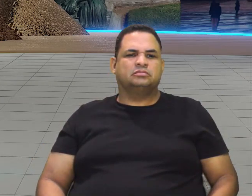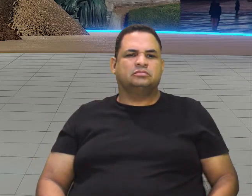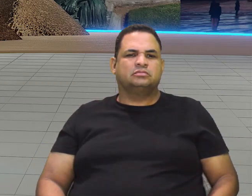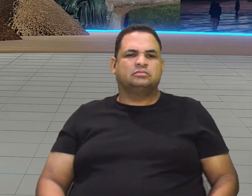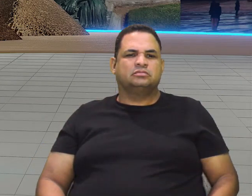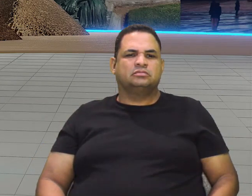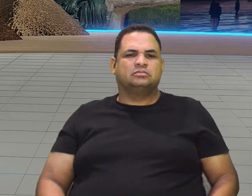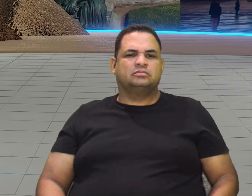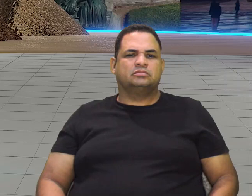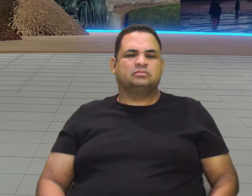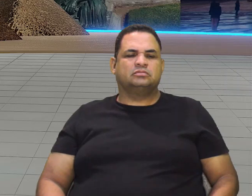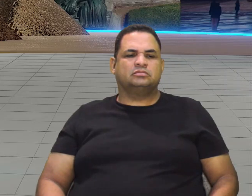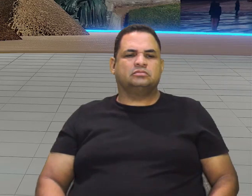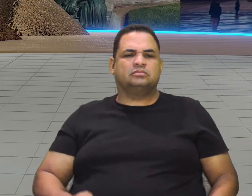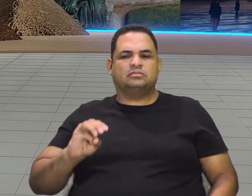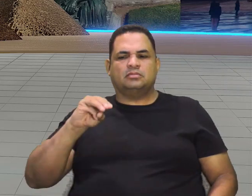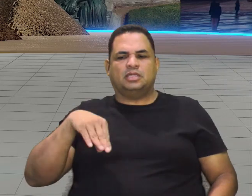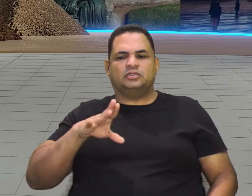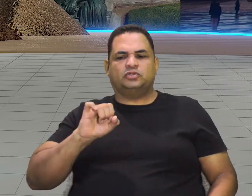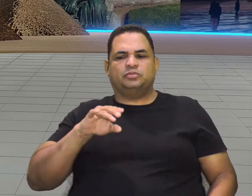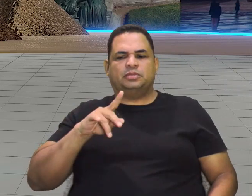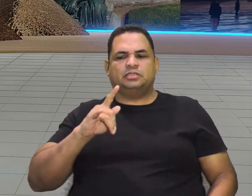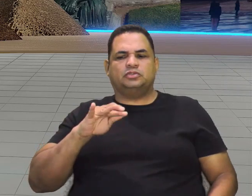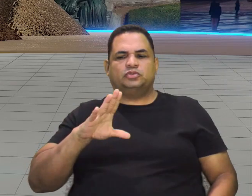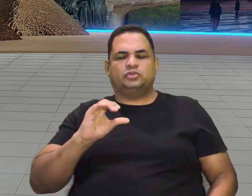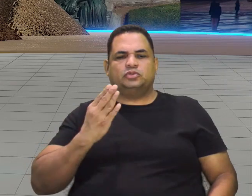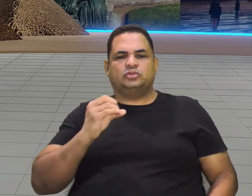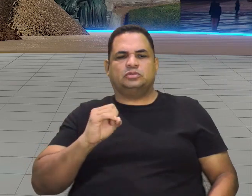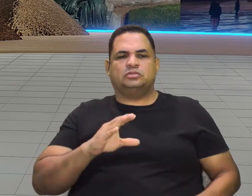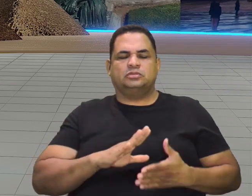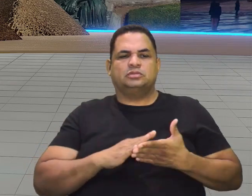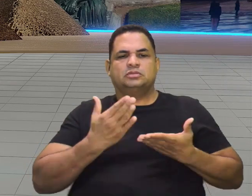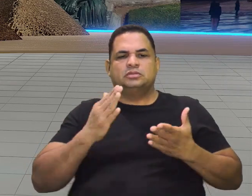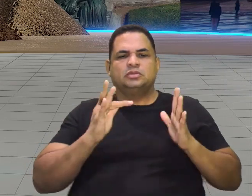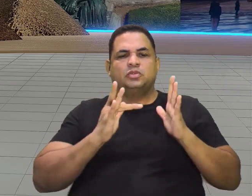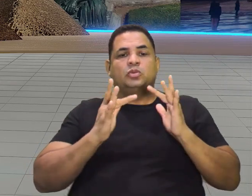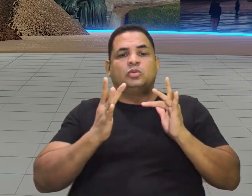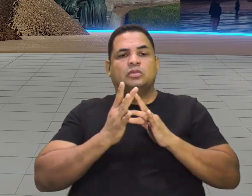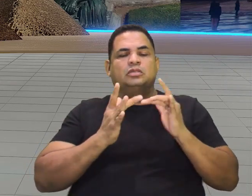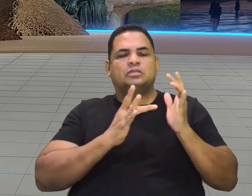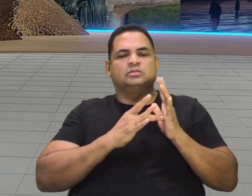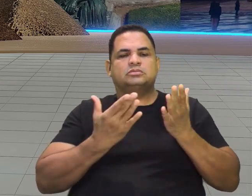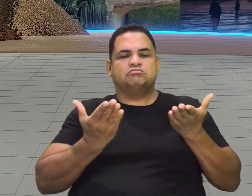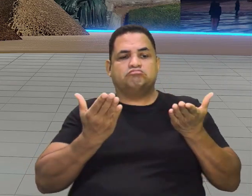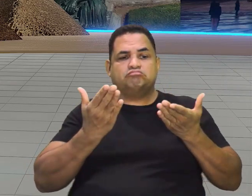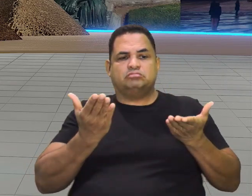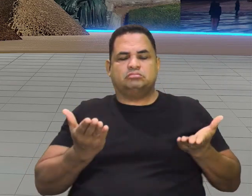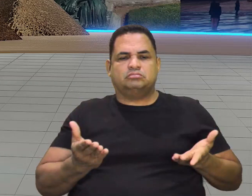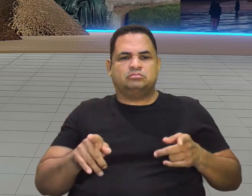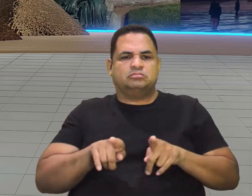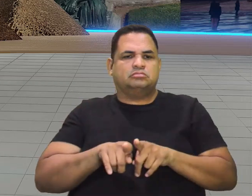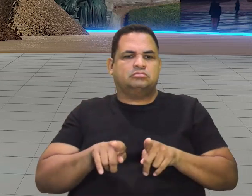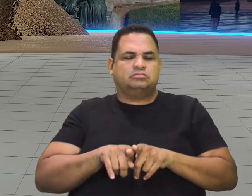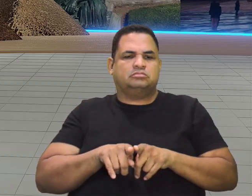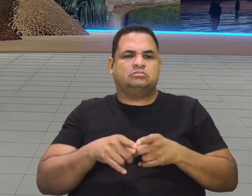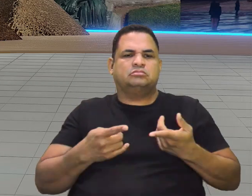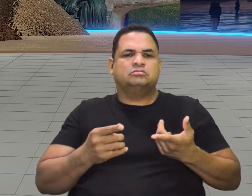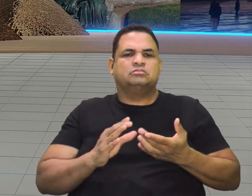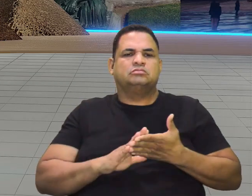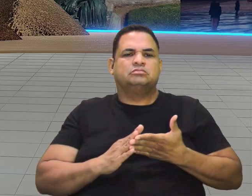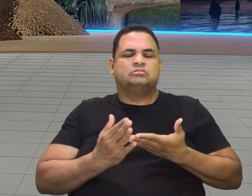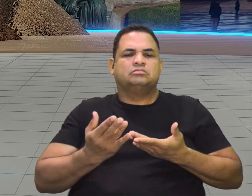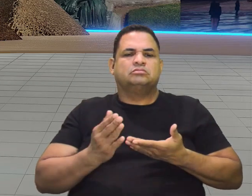O Machu Picchu, a cidade de Machu Picchu, Cristo Redentor, isso daí faz parte da cultura material